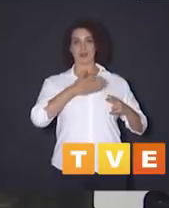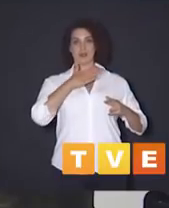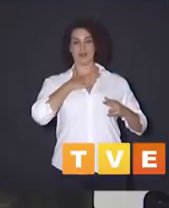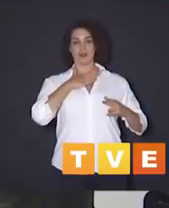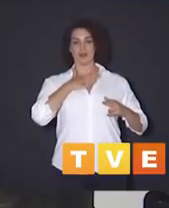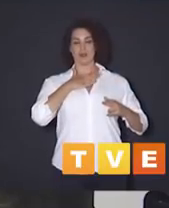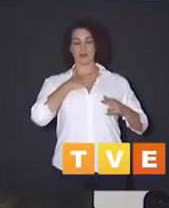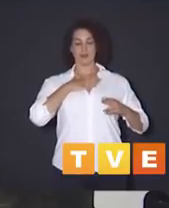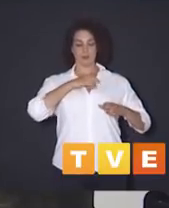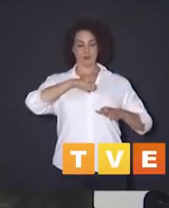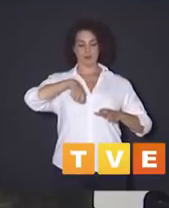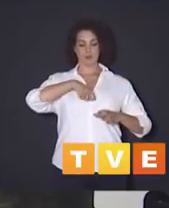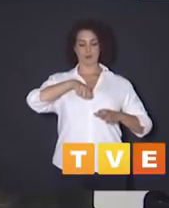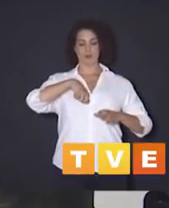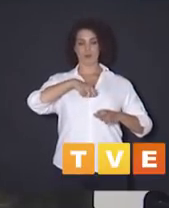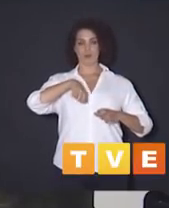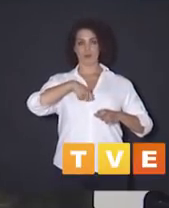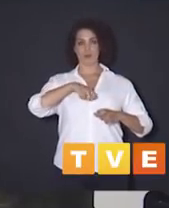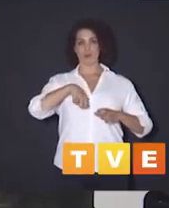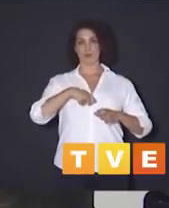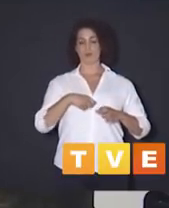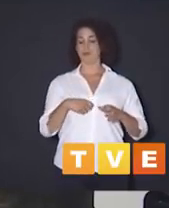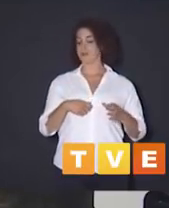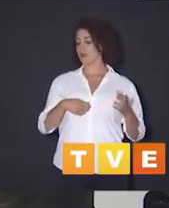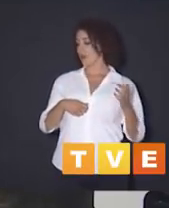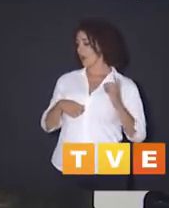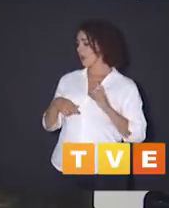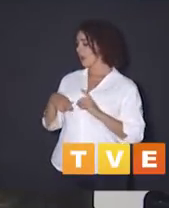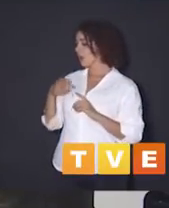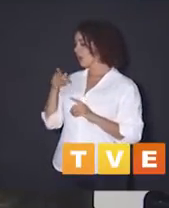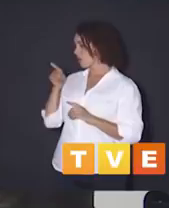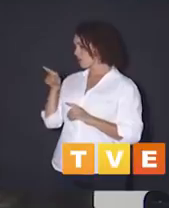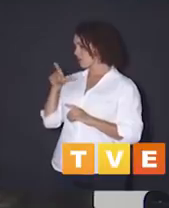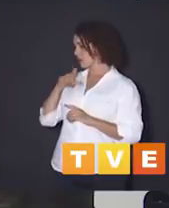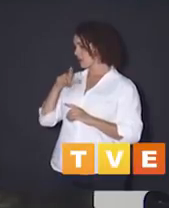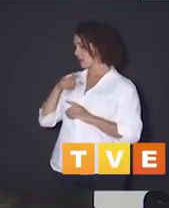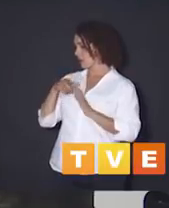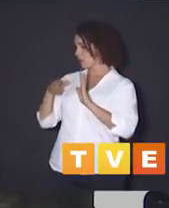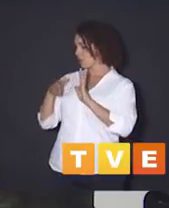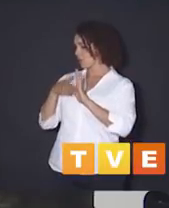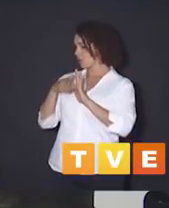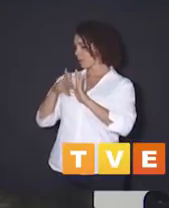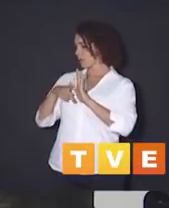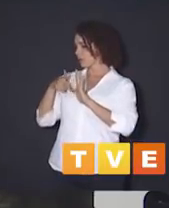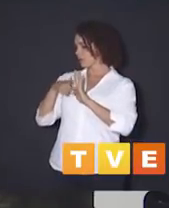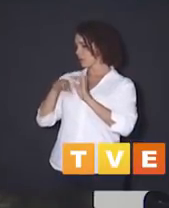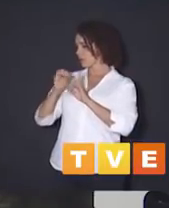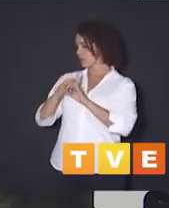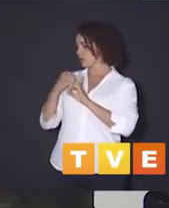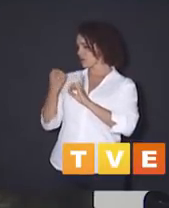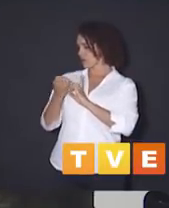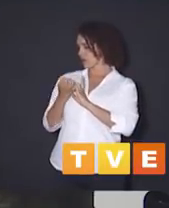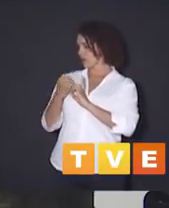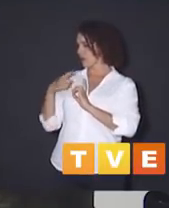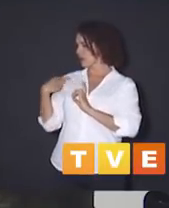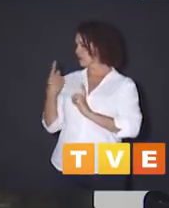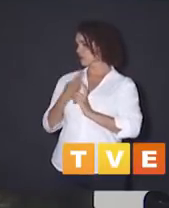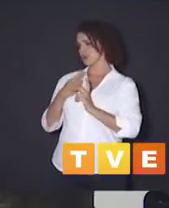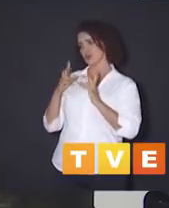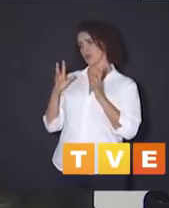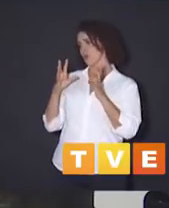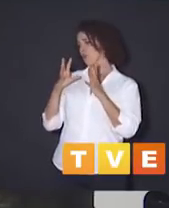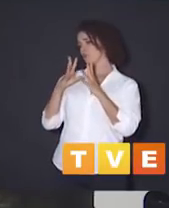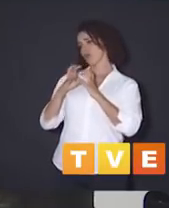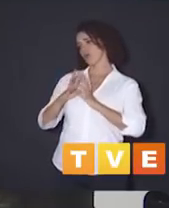e se é assim aqui sobre a senhora tem um projeto social para dizer à senhora que nós não brigamos com os meninos de